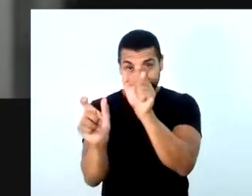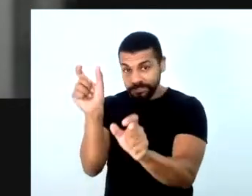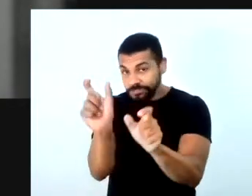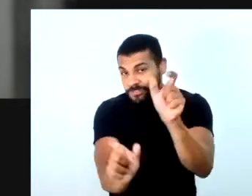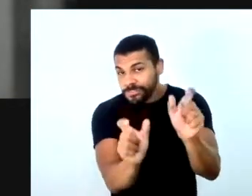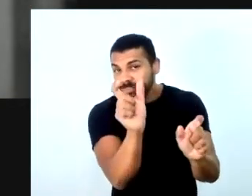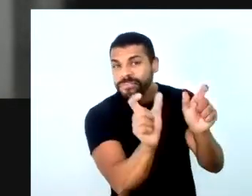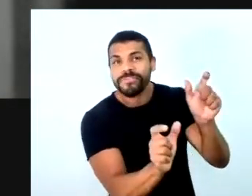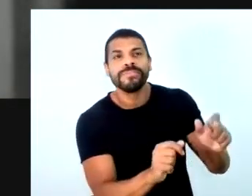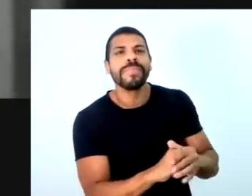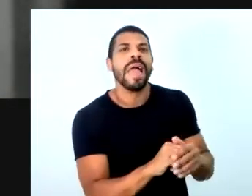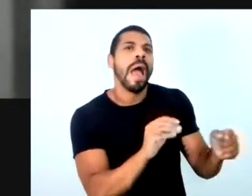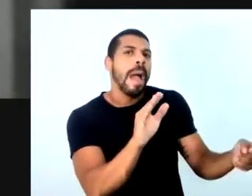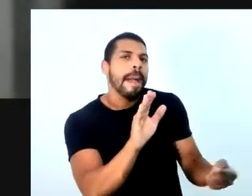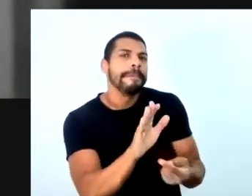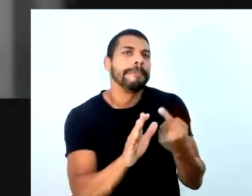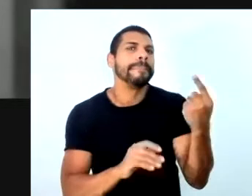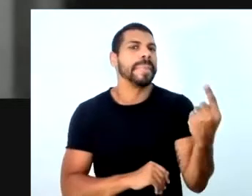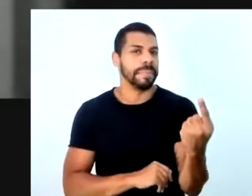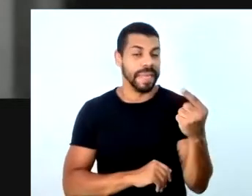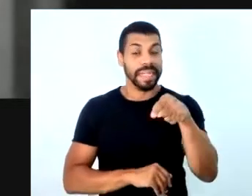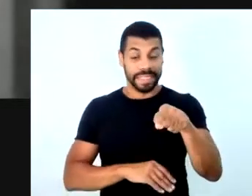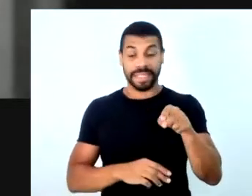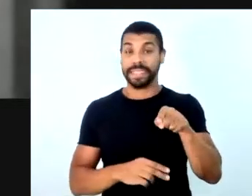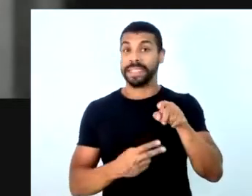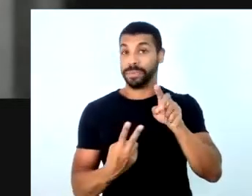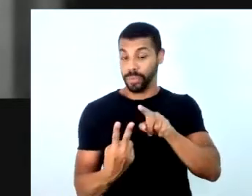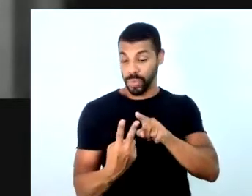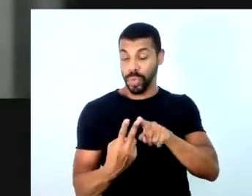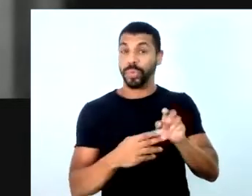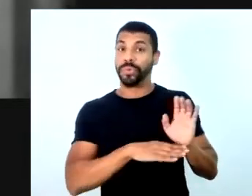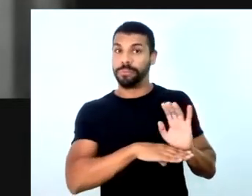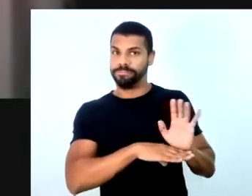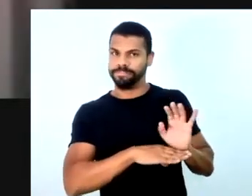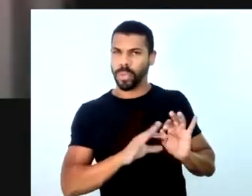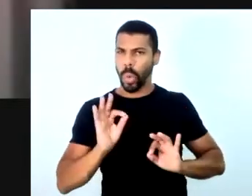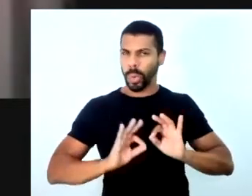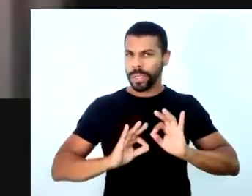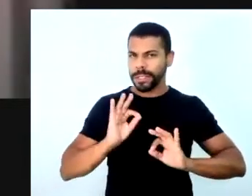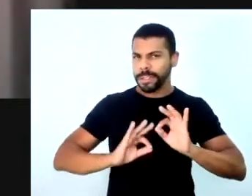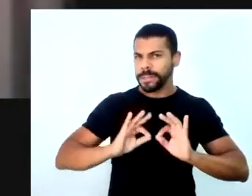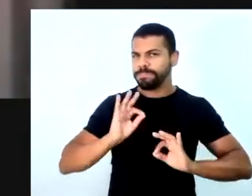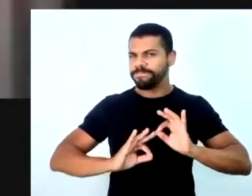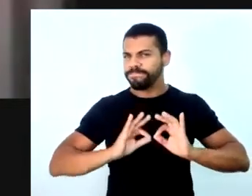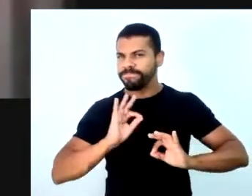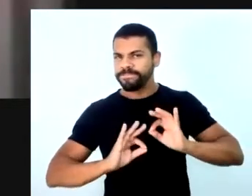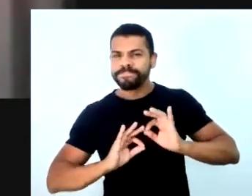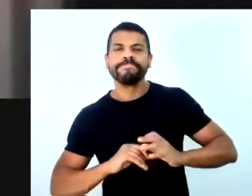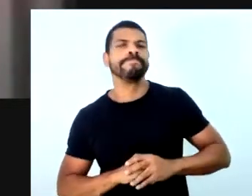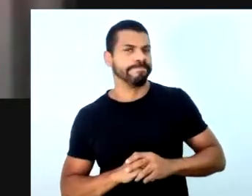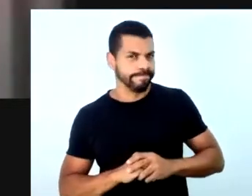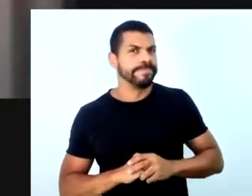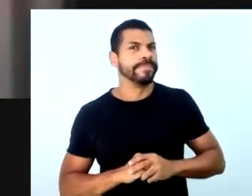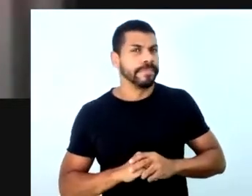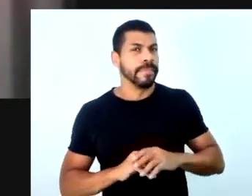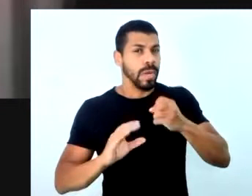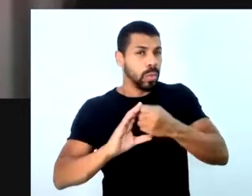de único. Né? Então, a primeira coisa no Divinas Divas foi o processo de